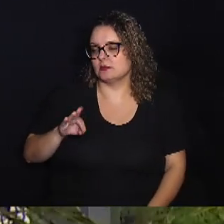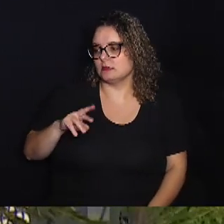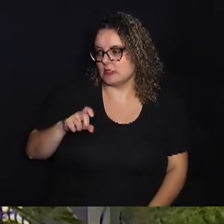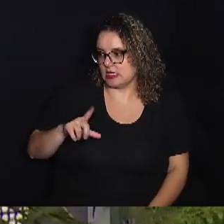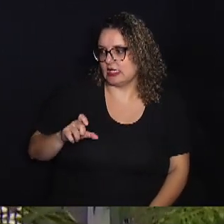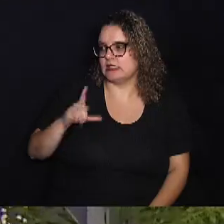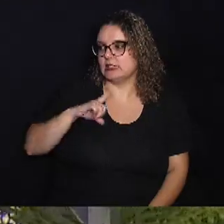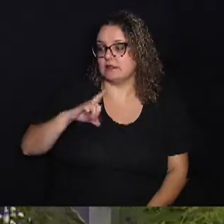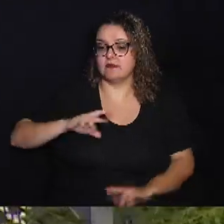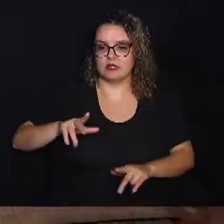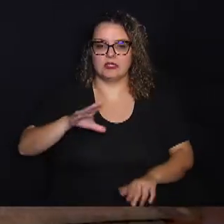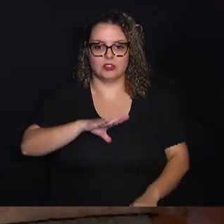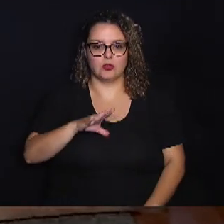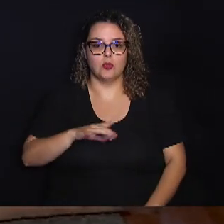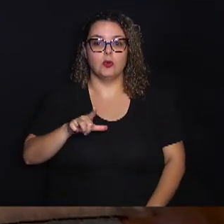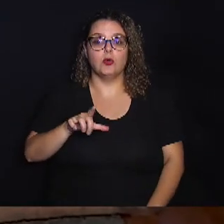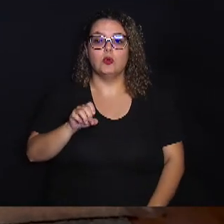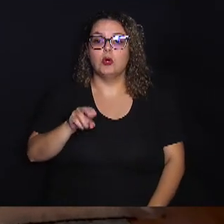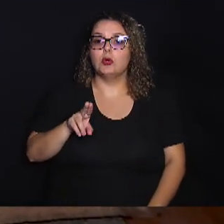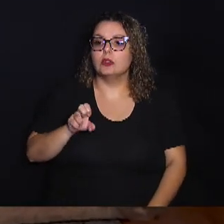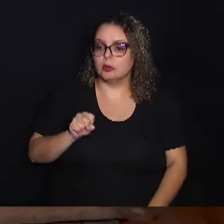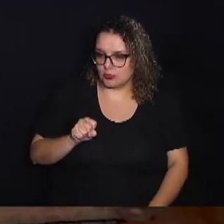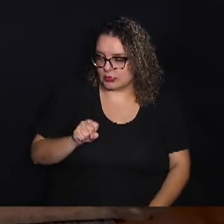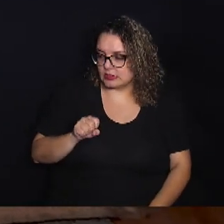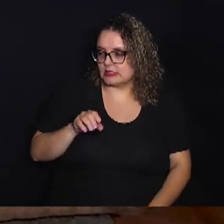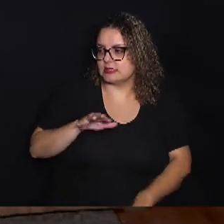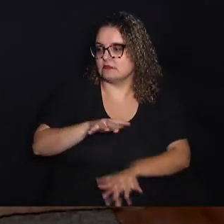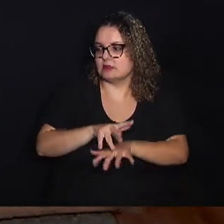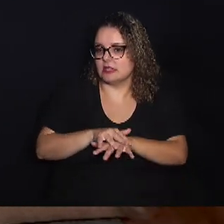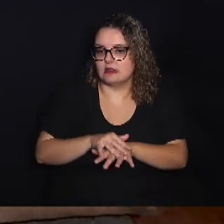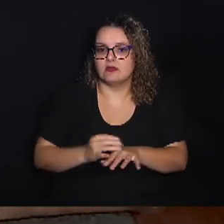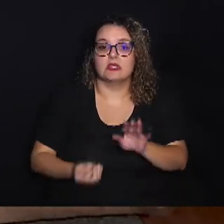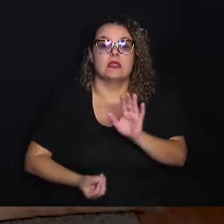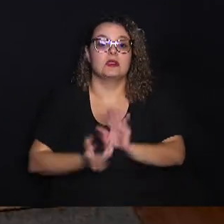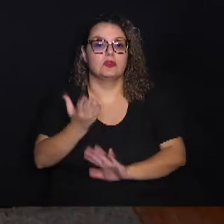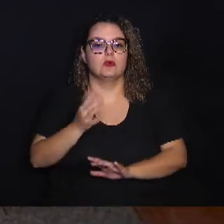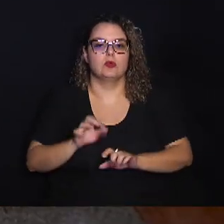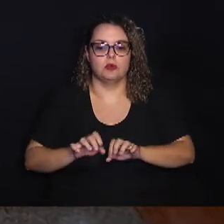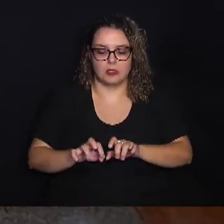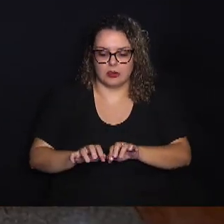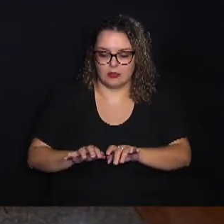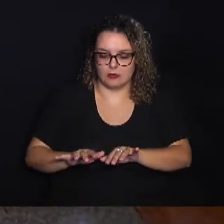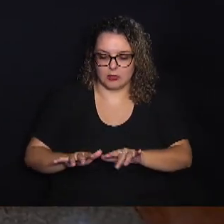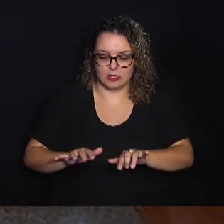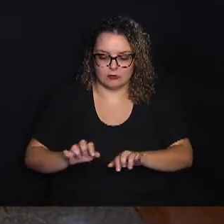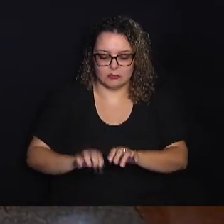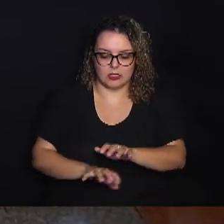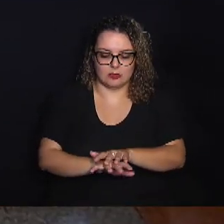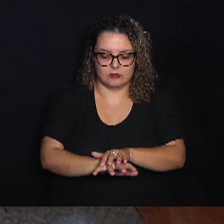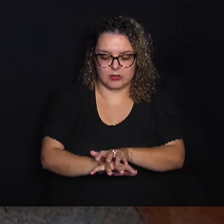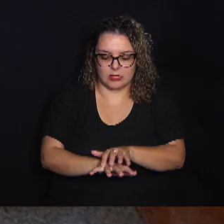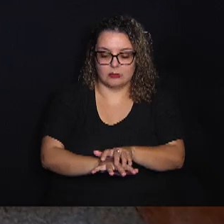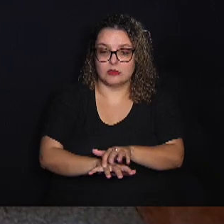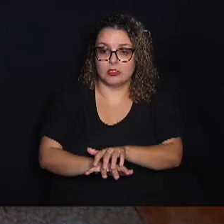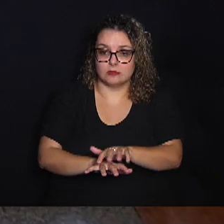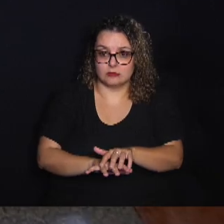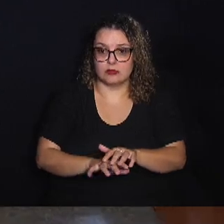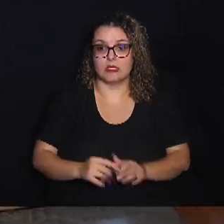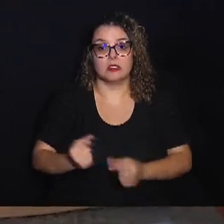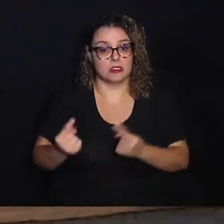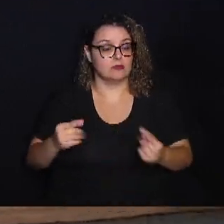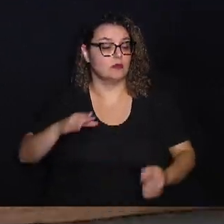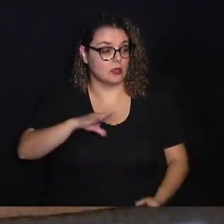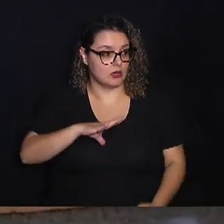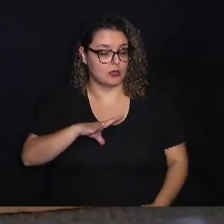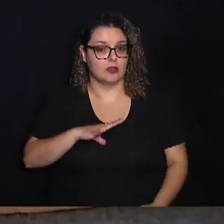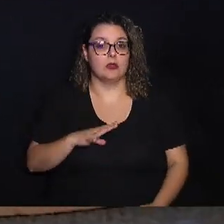Luiz Braille foi quem idealizou a escrita Braille, tá? Então, em algumas cidades tem o Centro Cultural e cada um encerra com o